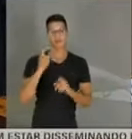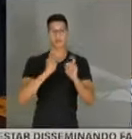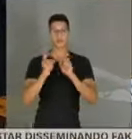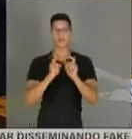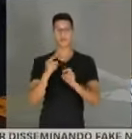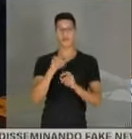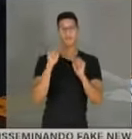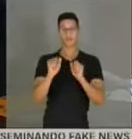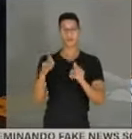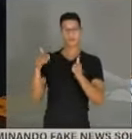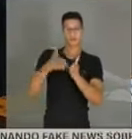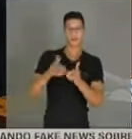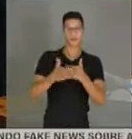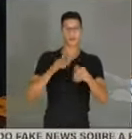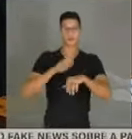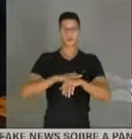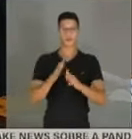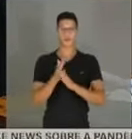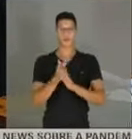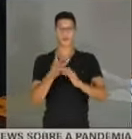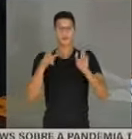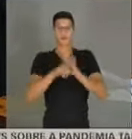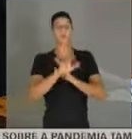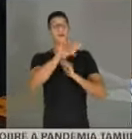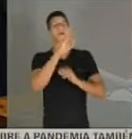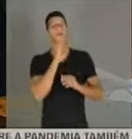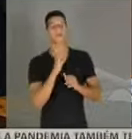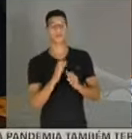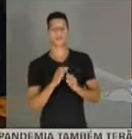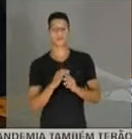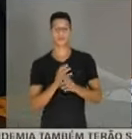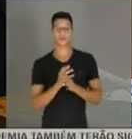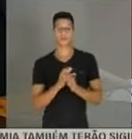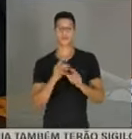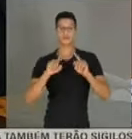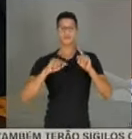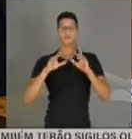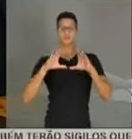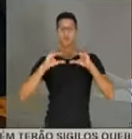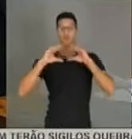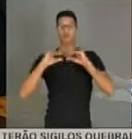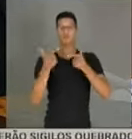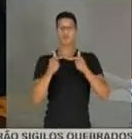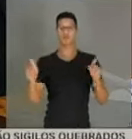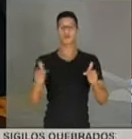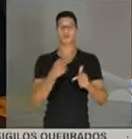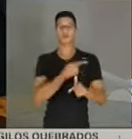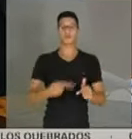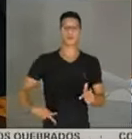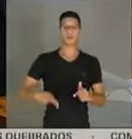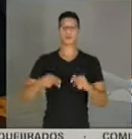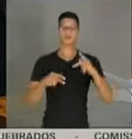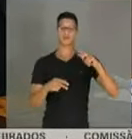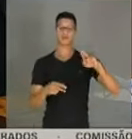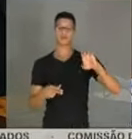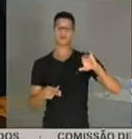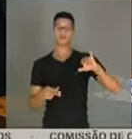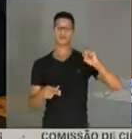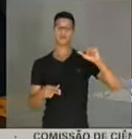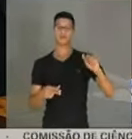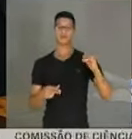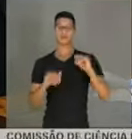Vossa Senhoria pode me interromper a qualquer momento, eu não vou perguntar porque eu sei qual vai ser a resposta. Desconforto do presidente da Precisa em informar